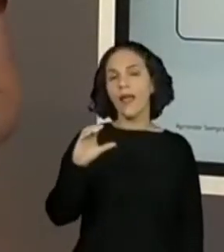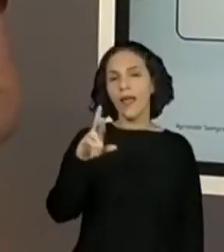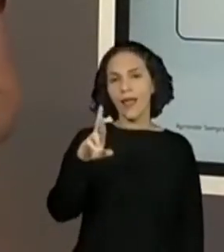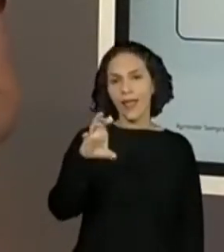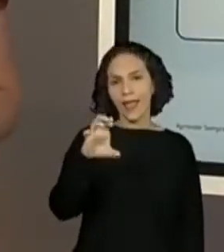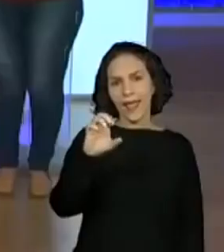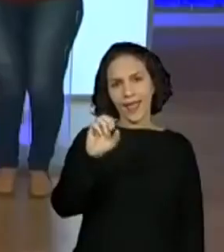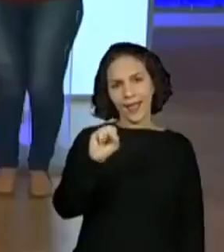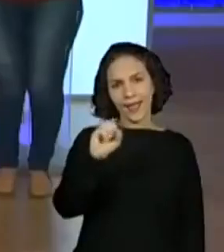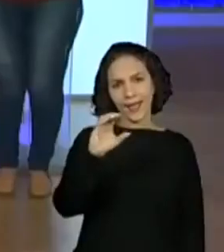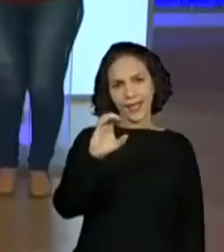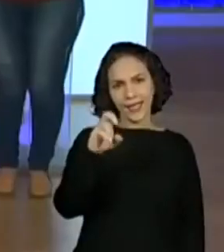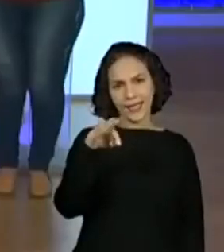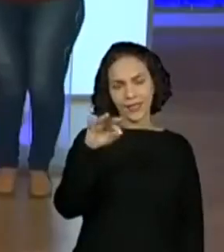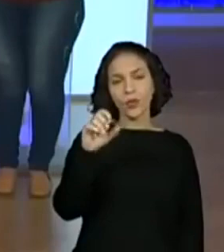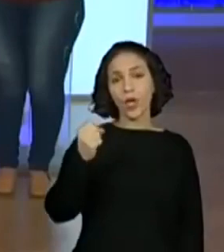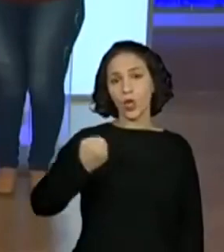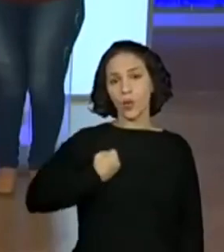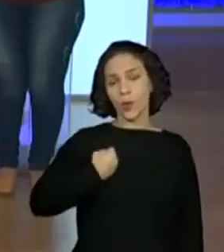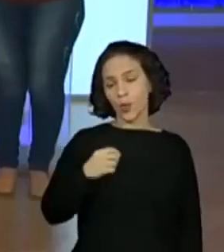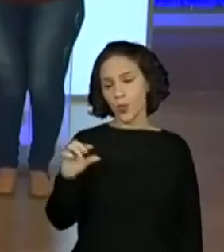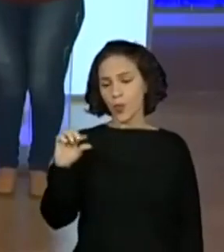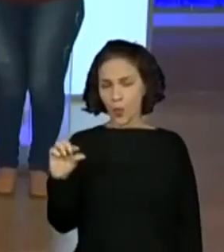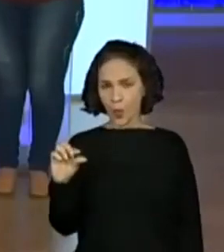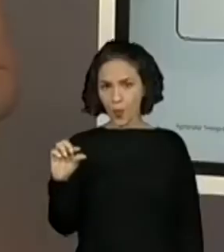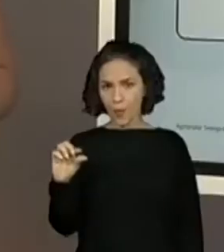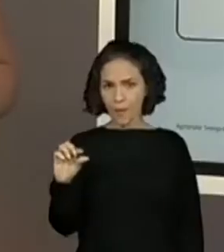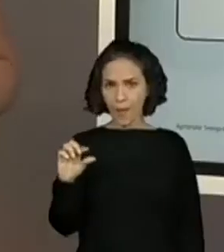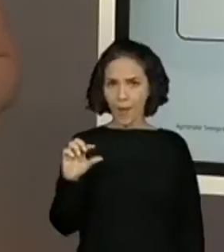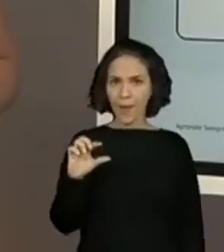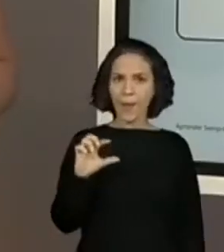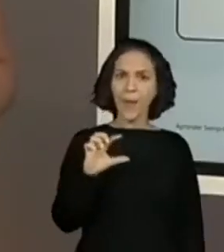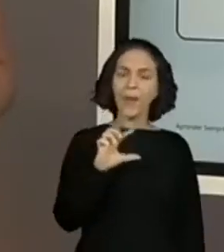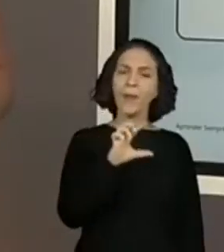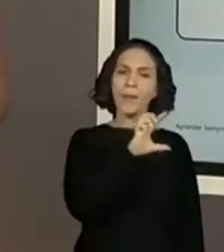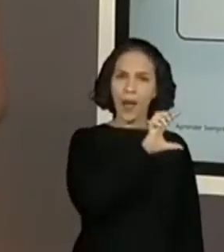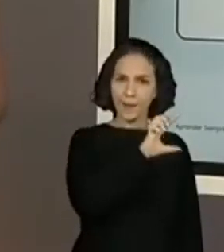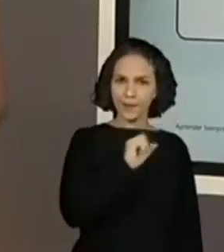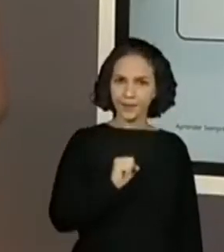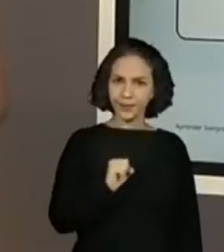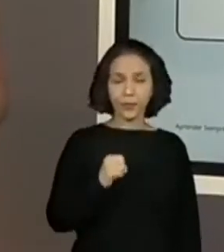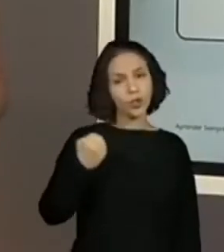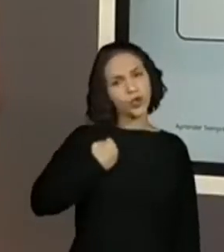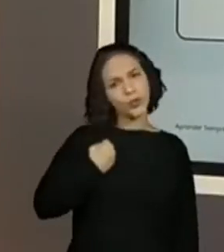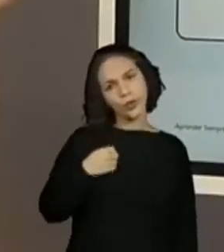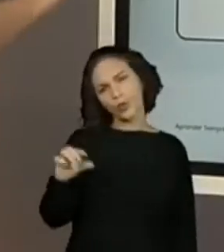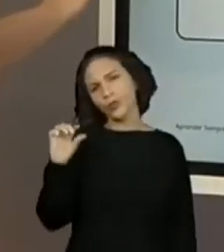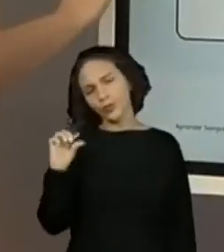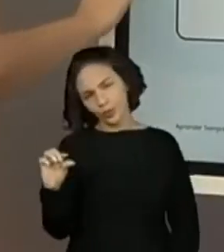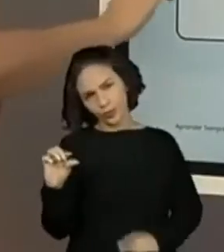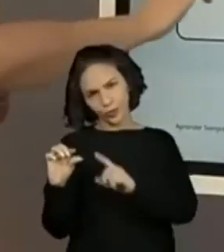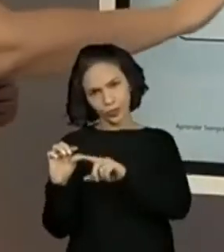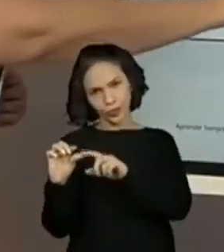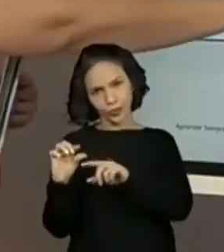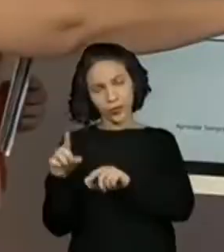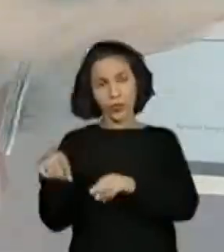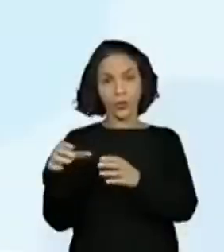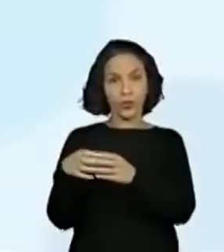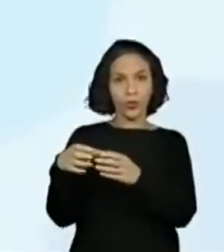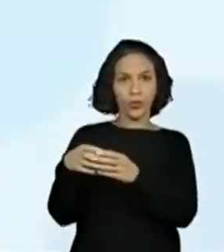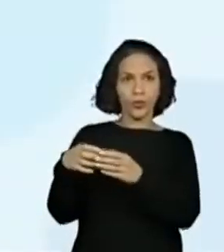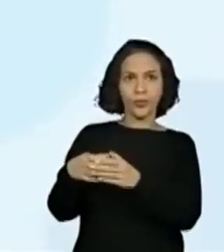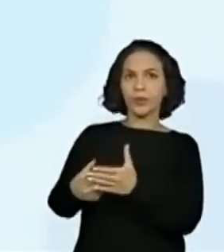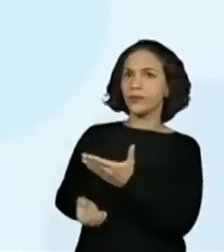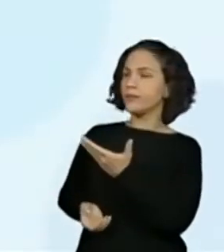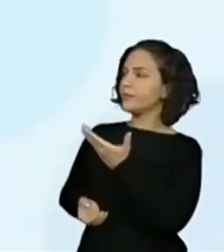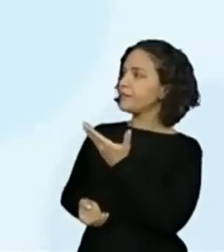menor para o maior. Então, nós vamos pegar, selecionar o menor número desse grupinho aqui, tá?